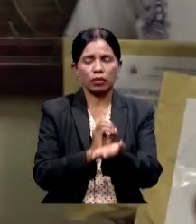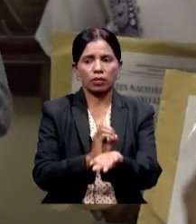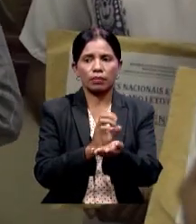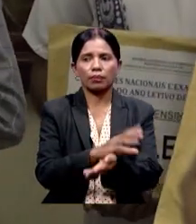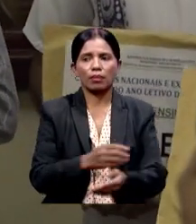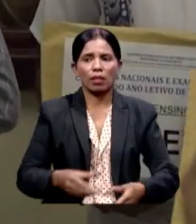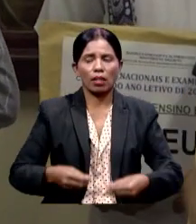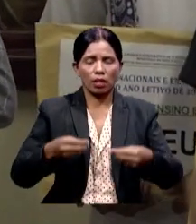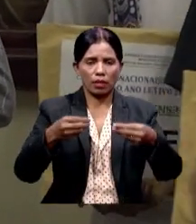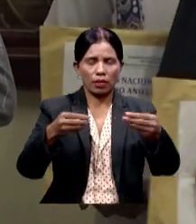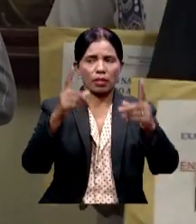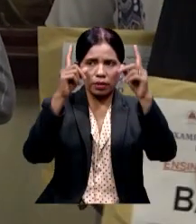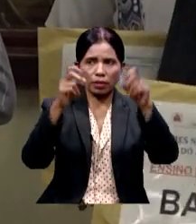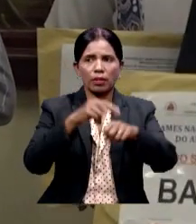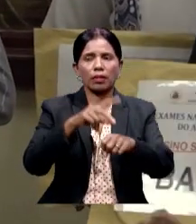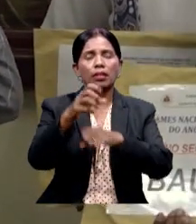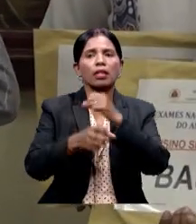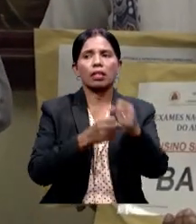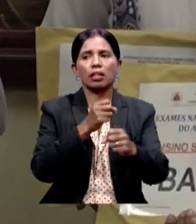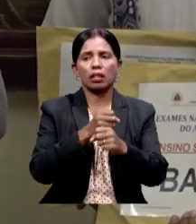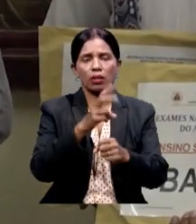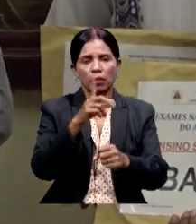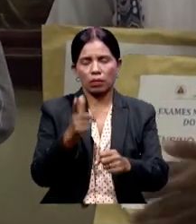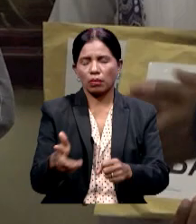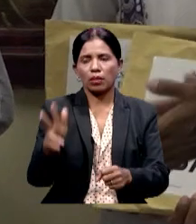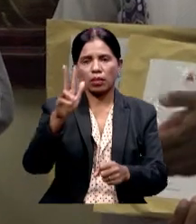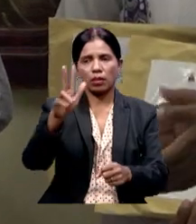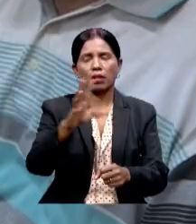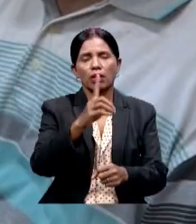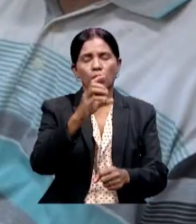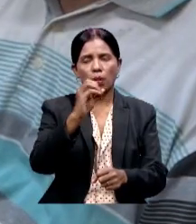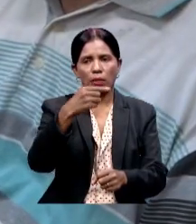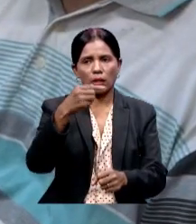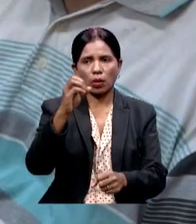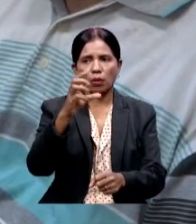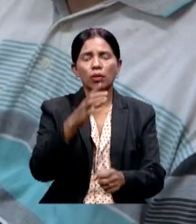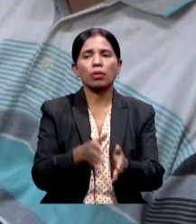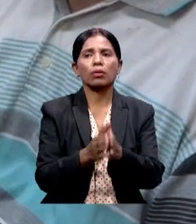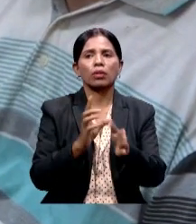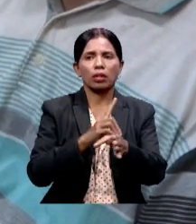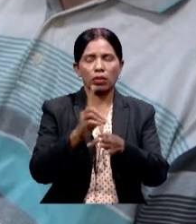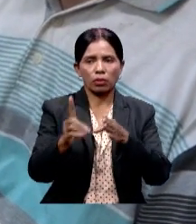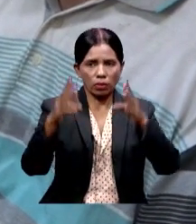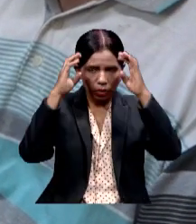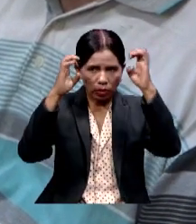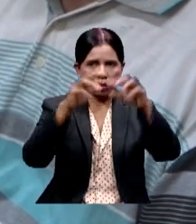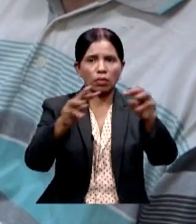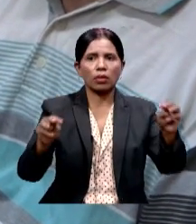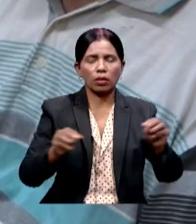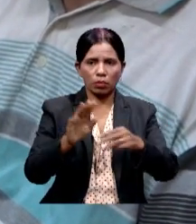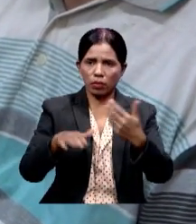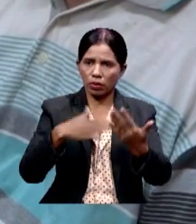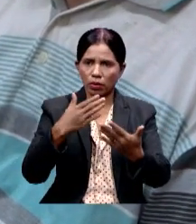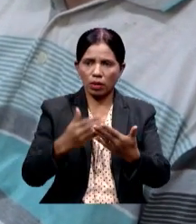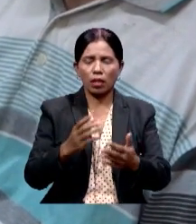entrega pontos Exame Nacional Tinenri Unruor Unulu Recintolu, né? Domingos Lopes Lemos, Husi, diretor de Educação Municipal Cira,